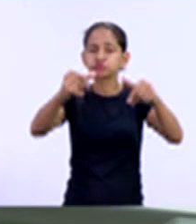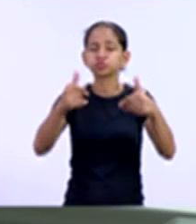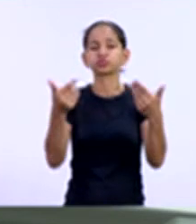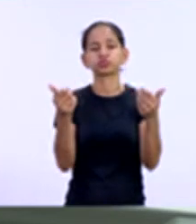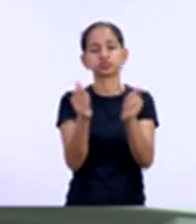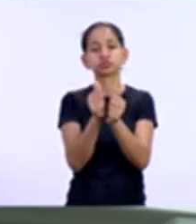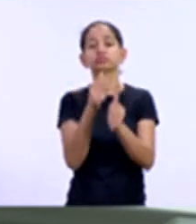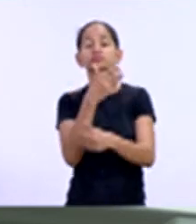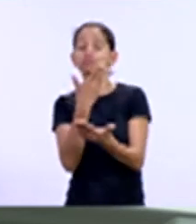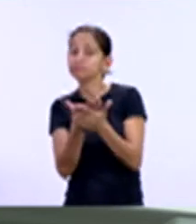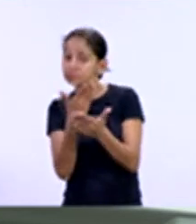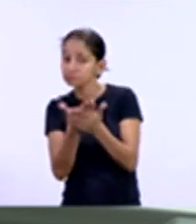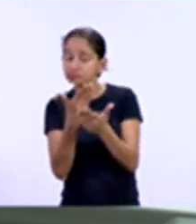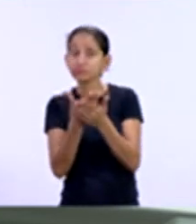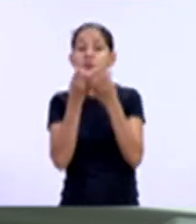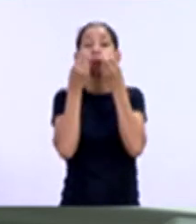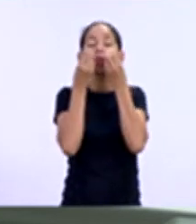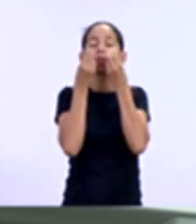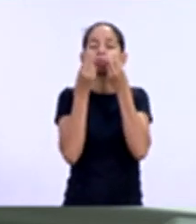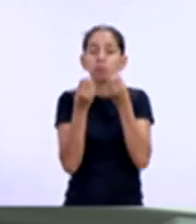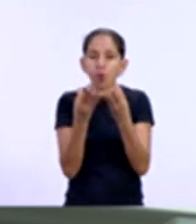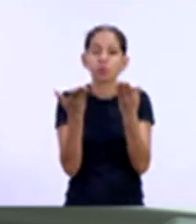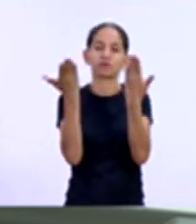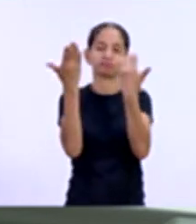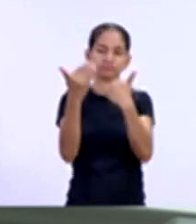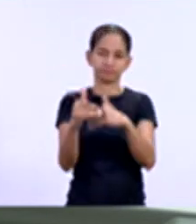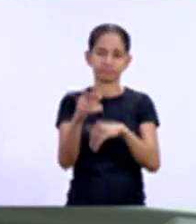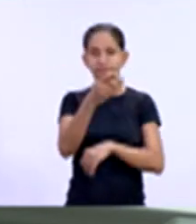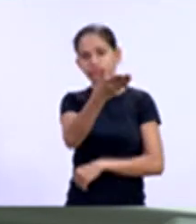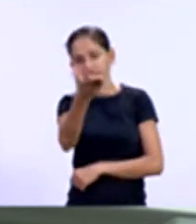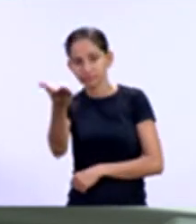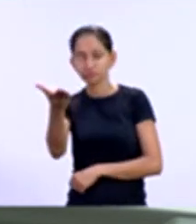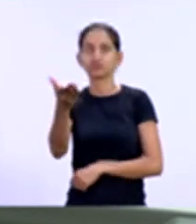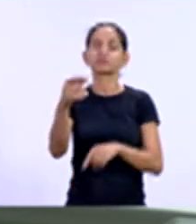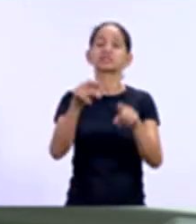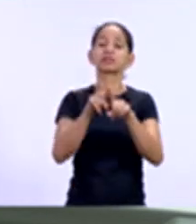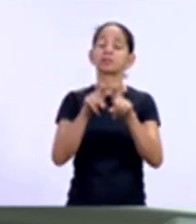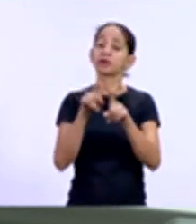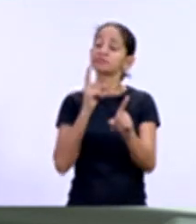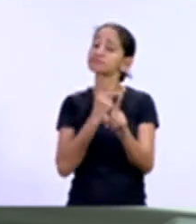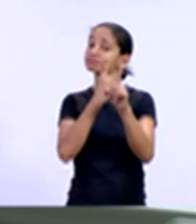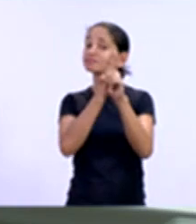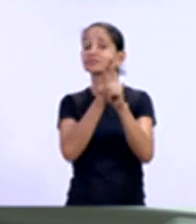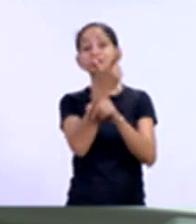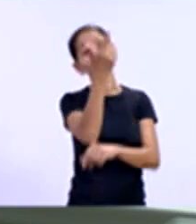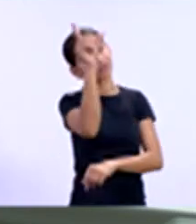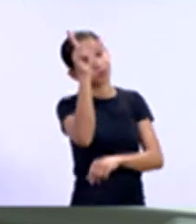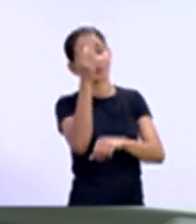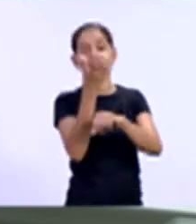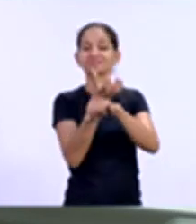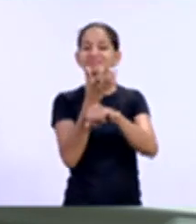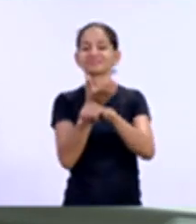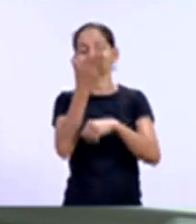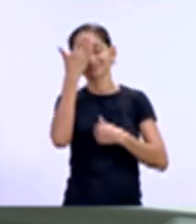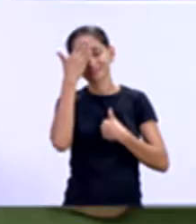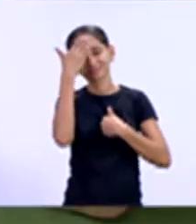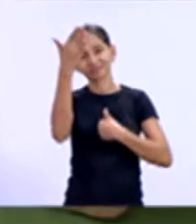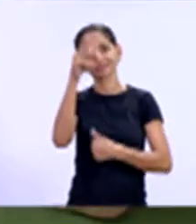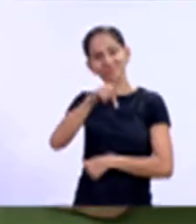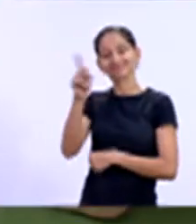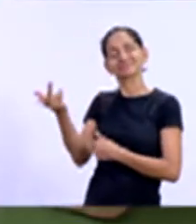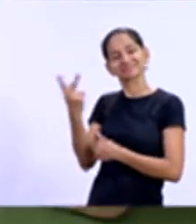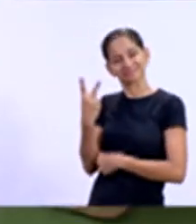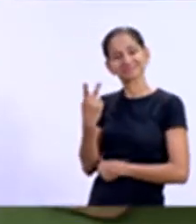aos estudantes. Desejamos uma ótima avaliação. Quem sabe, né, nos encontrarmos em uma outra disciplina. Agradecer também ao professor